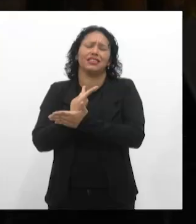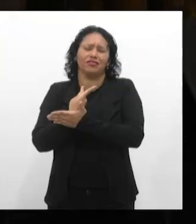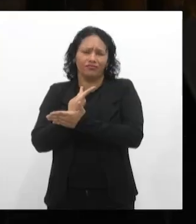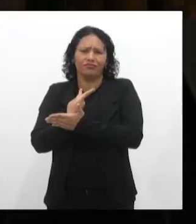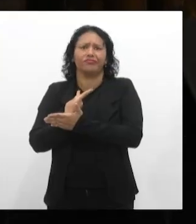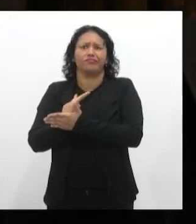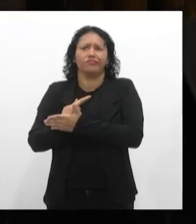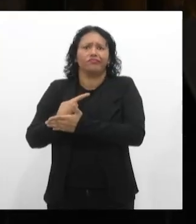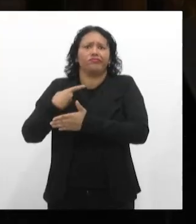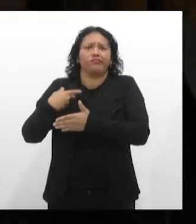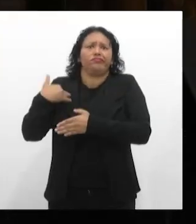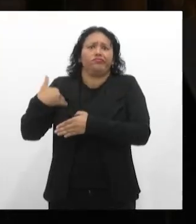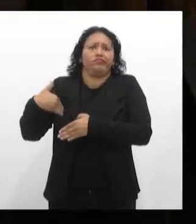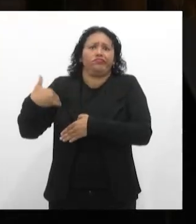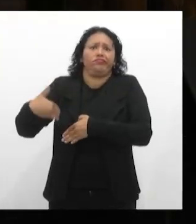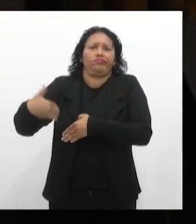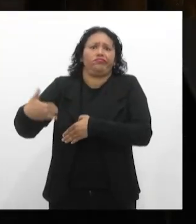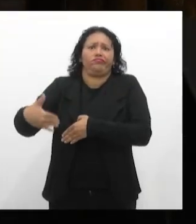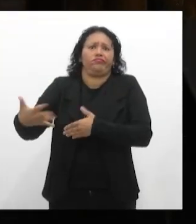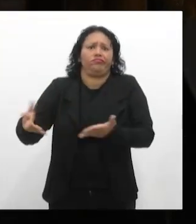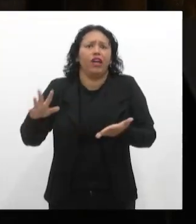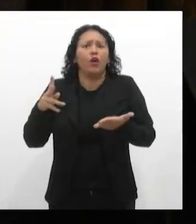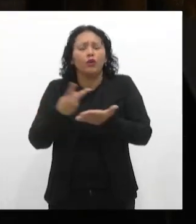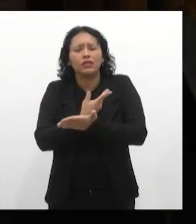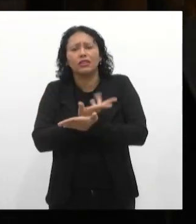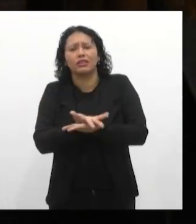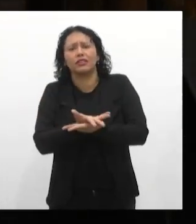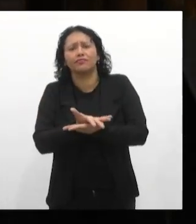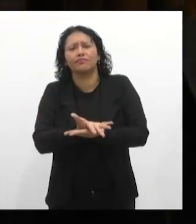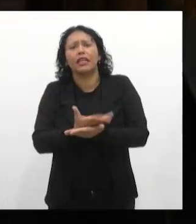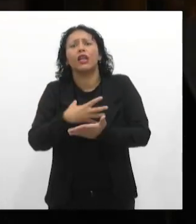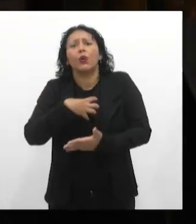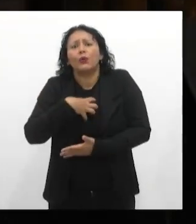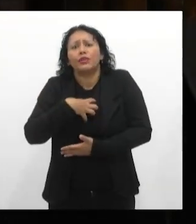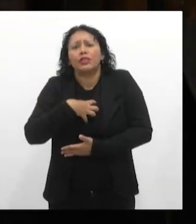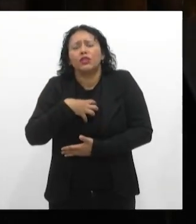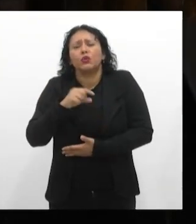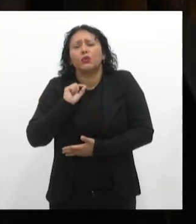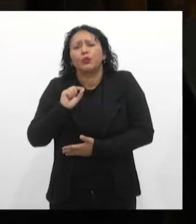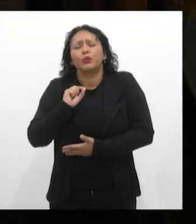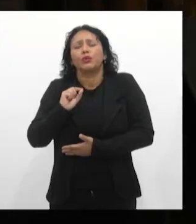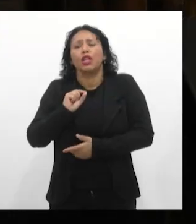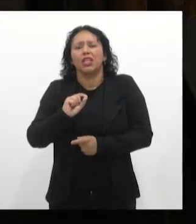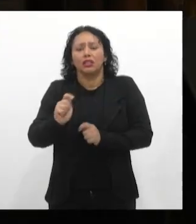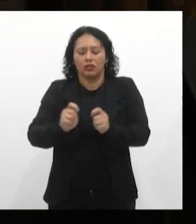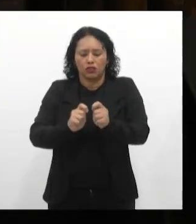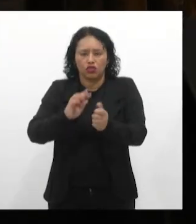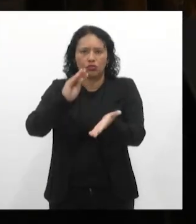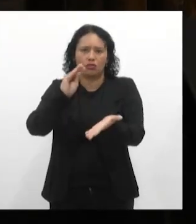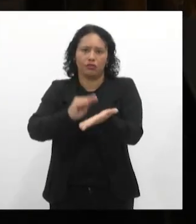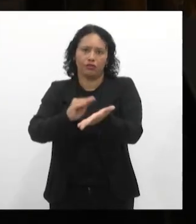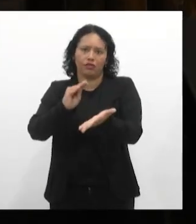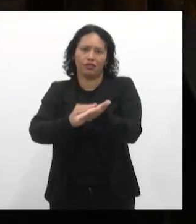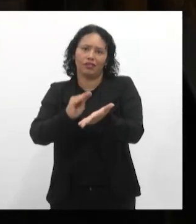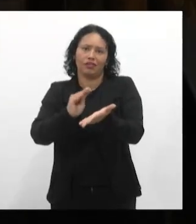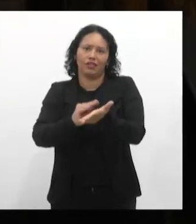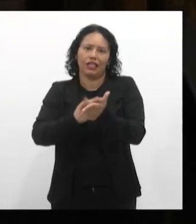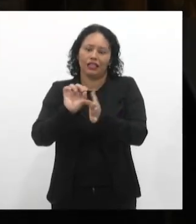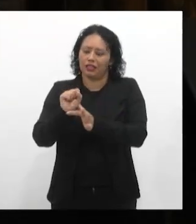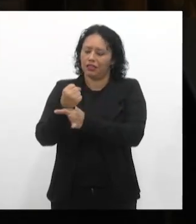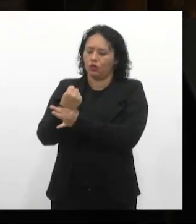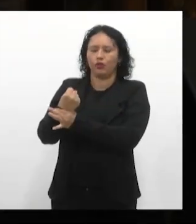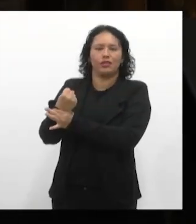muita constância. E é o sintoma do descontrole da